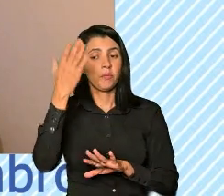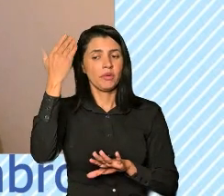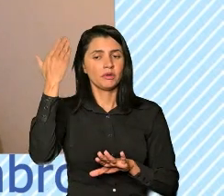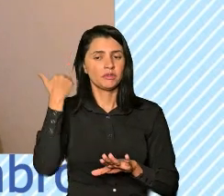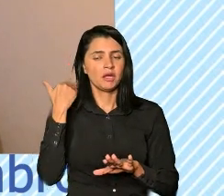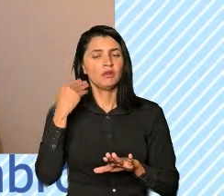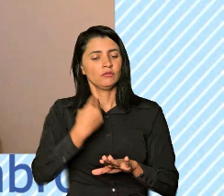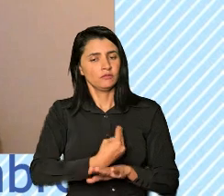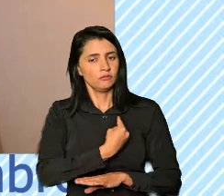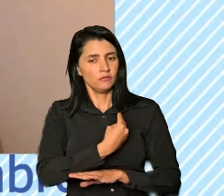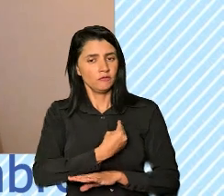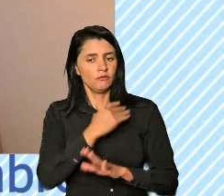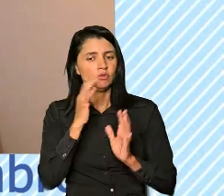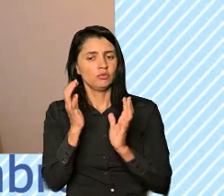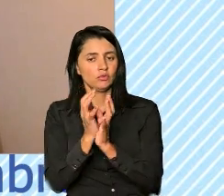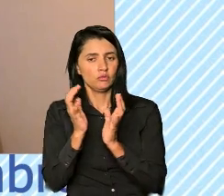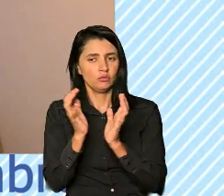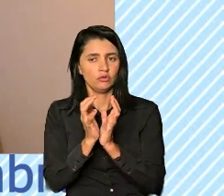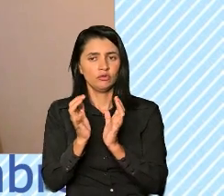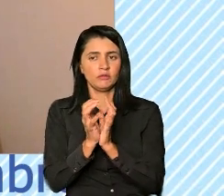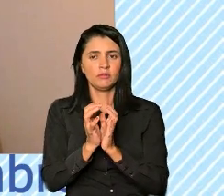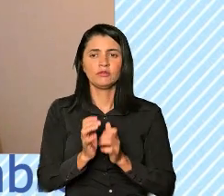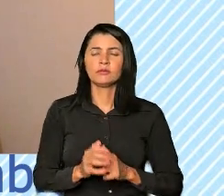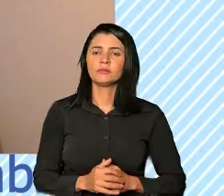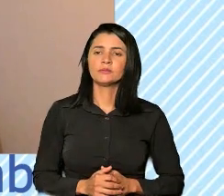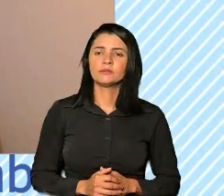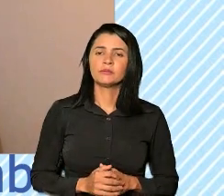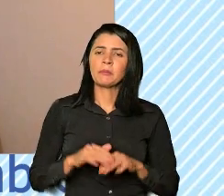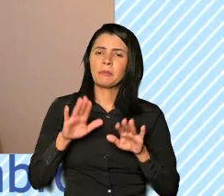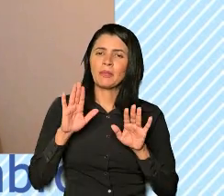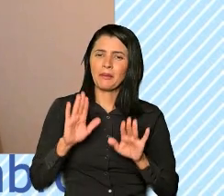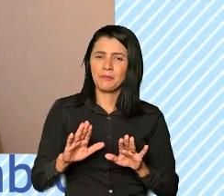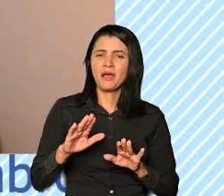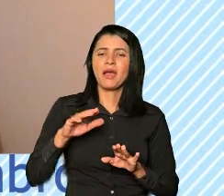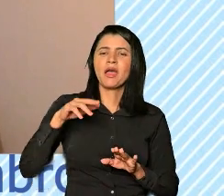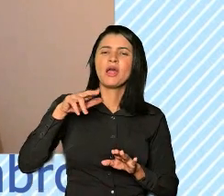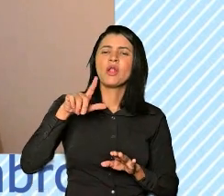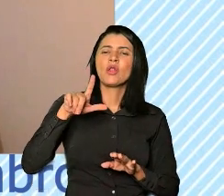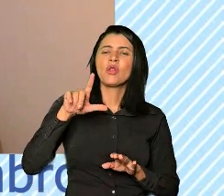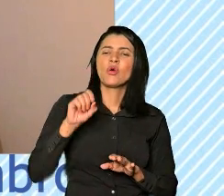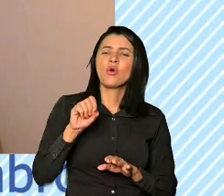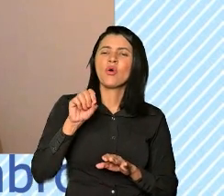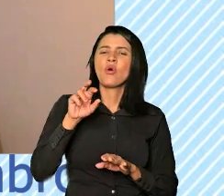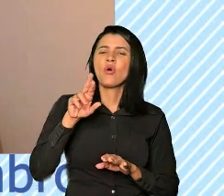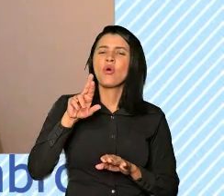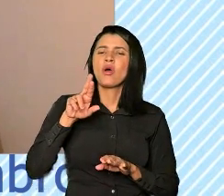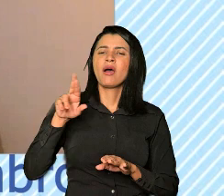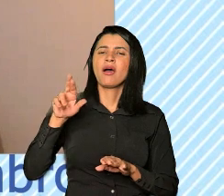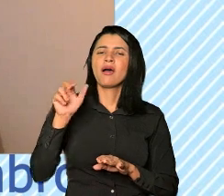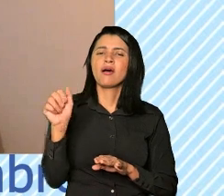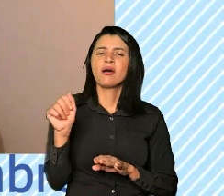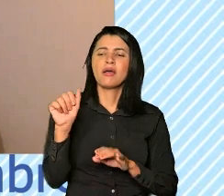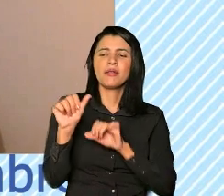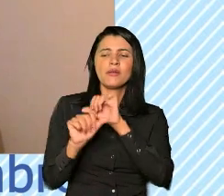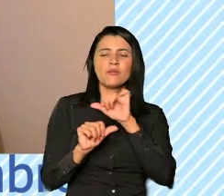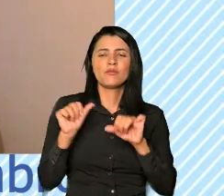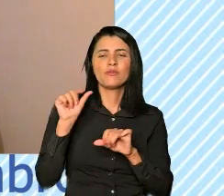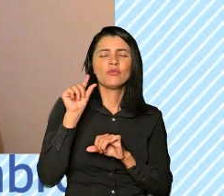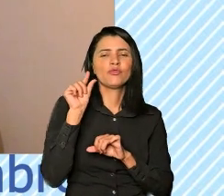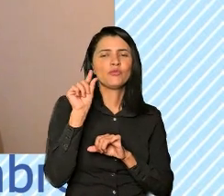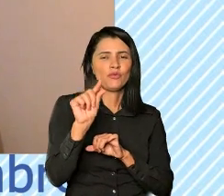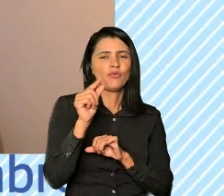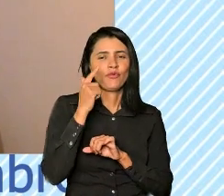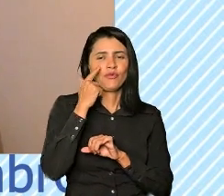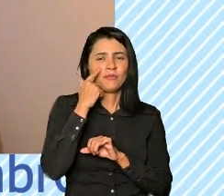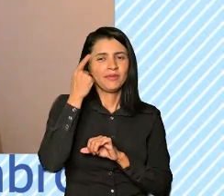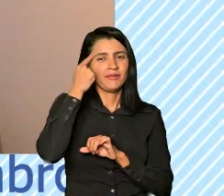passado vivido coletivamente. Só que o Novat, ele muda um pouco o paradigma e ele vai um pouco mais a fundo,